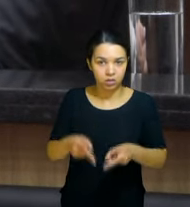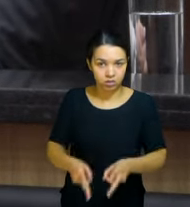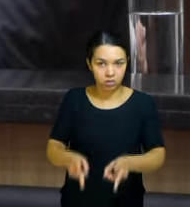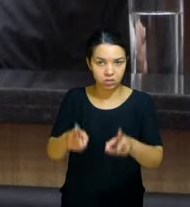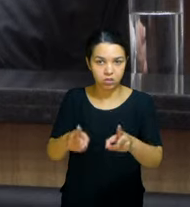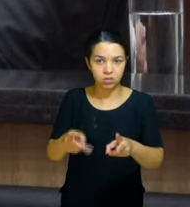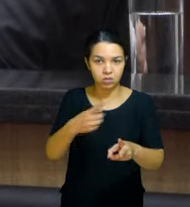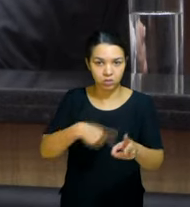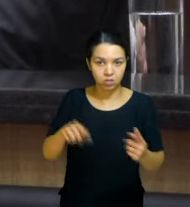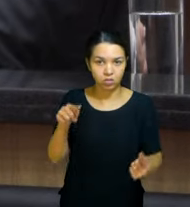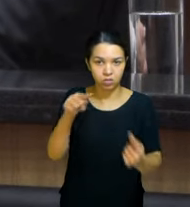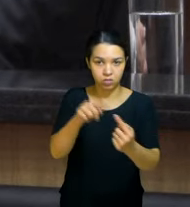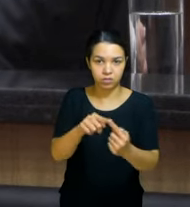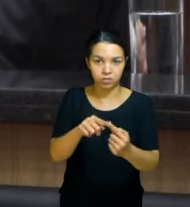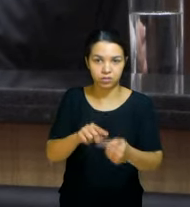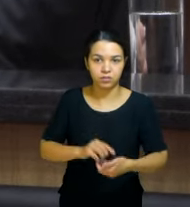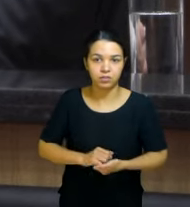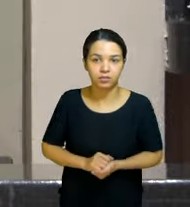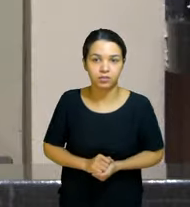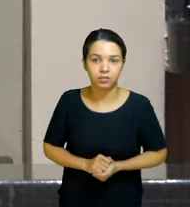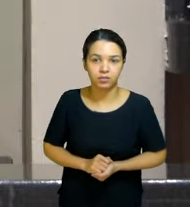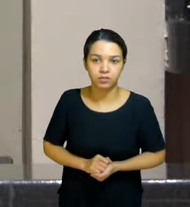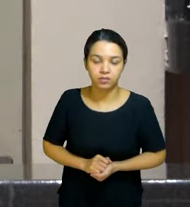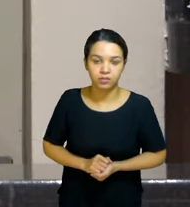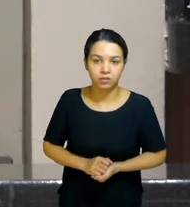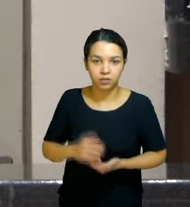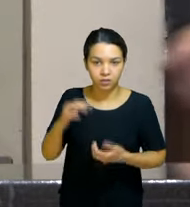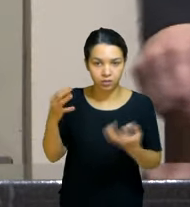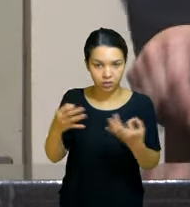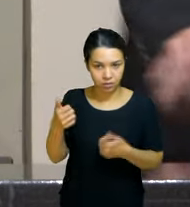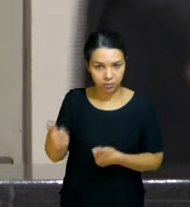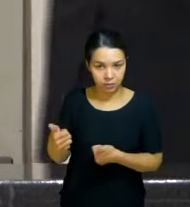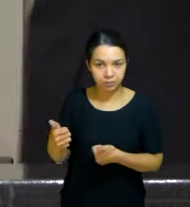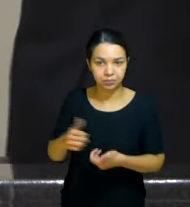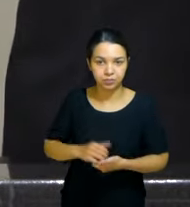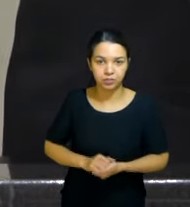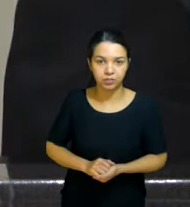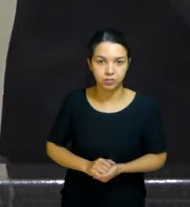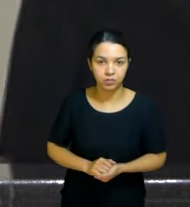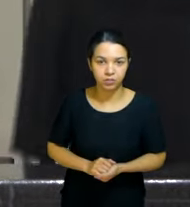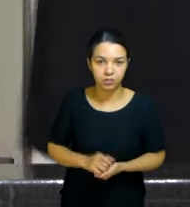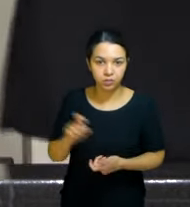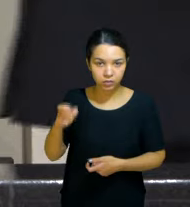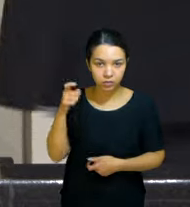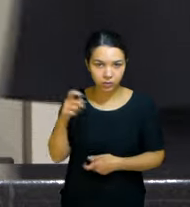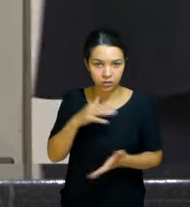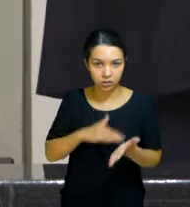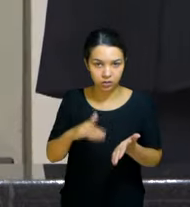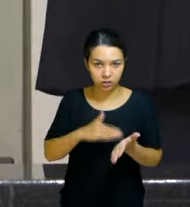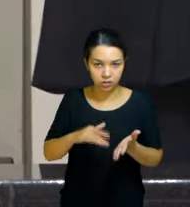esse o nosso objetivo, pessoal. Tá? Perfeito, presidente. Davi Nunes de Oliveira, ex-secretário de Esportes de Biguaçu.